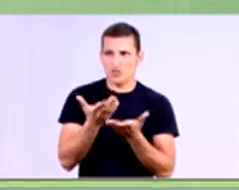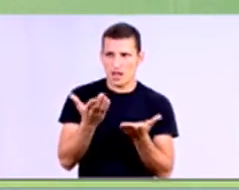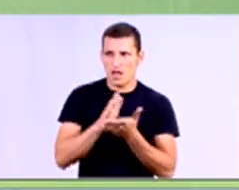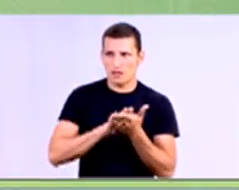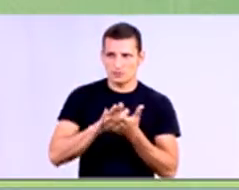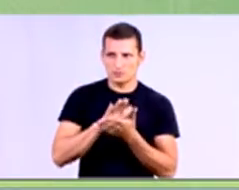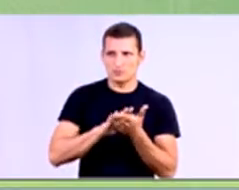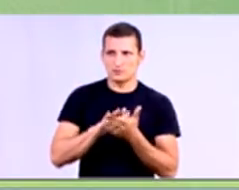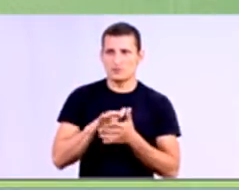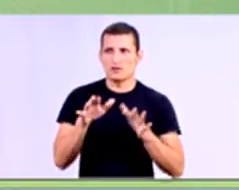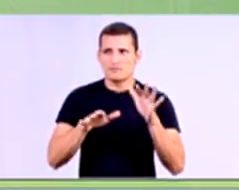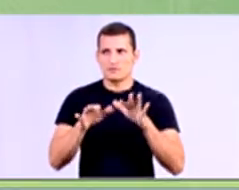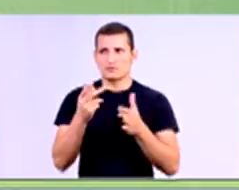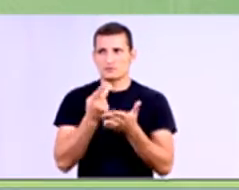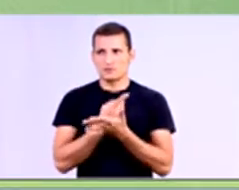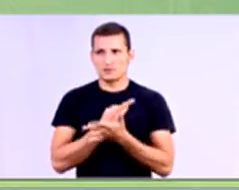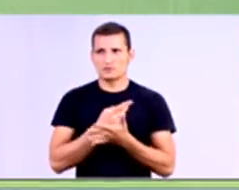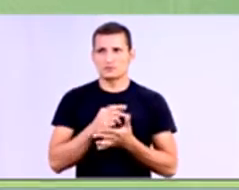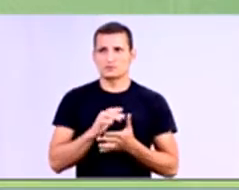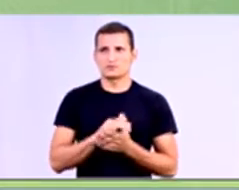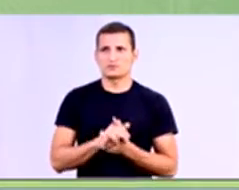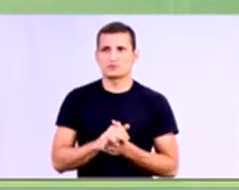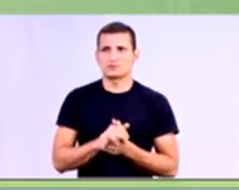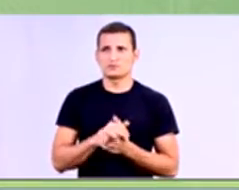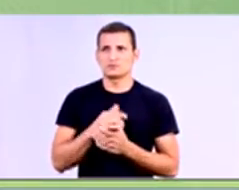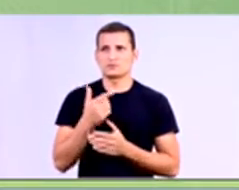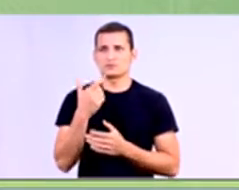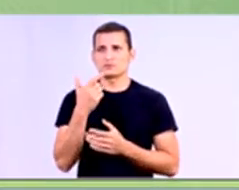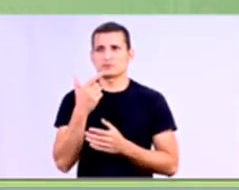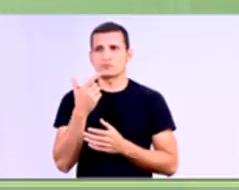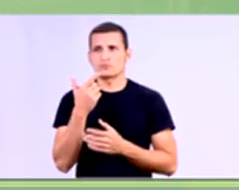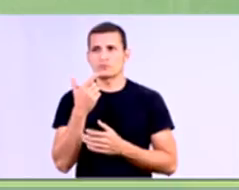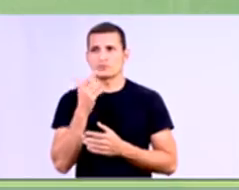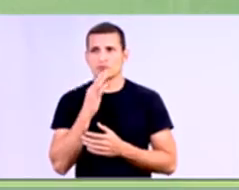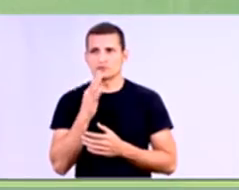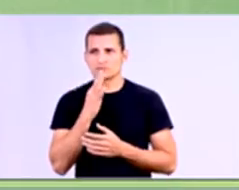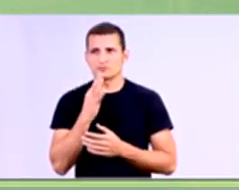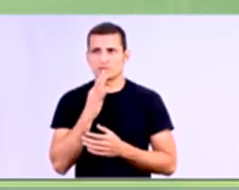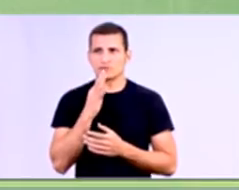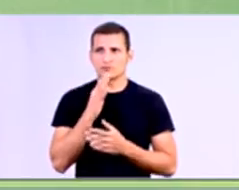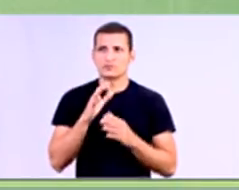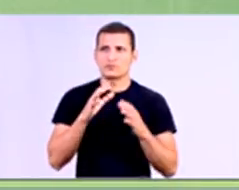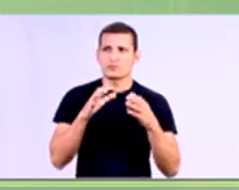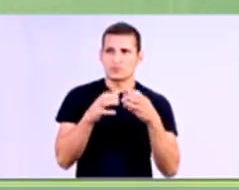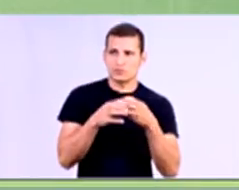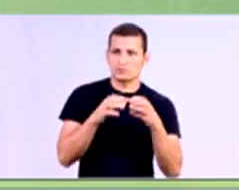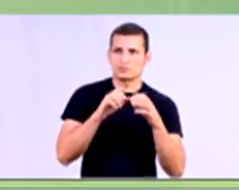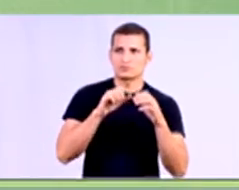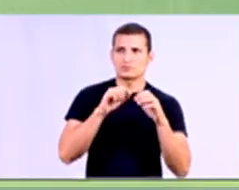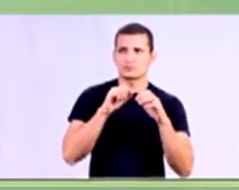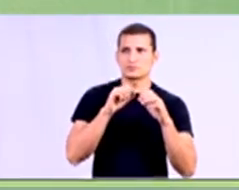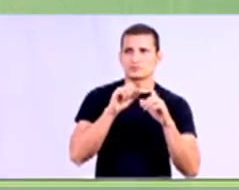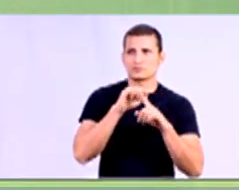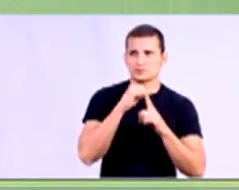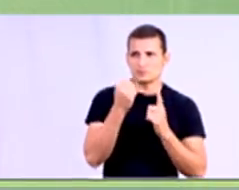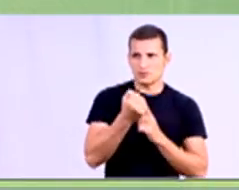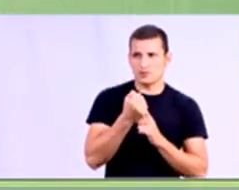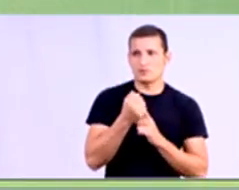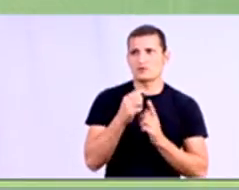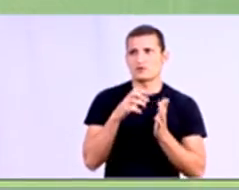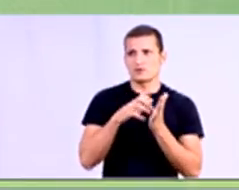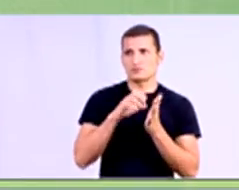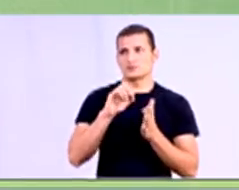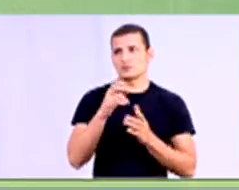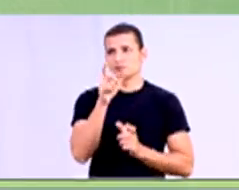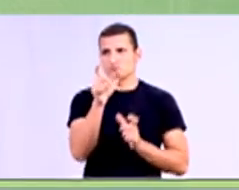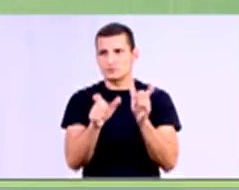muitas vezes ela acontece sem haver conhecimento sobre determinados grupos sociais, características ou indivíduos. Então, como